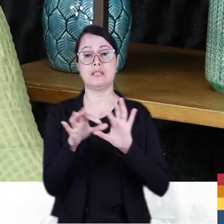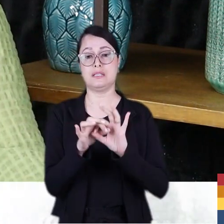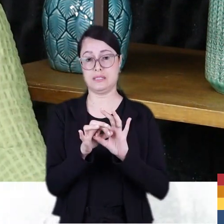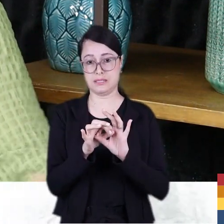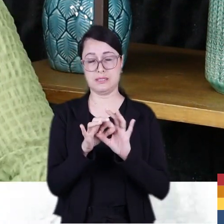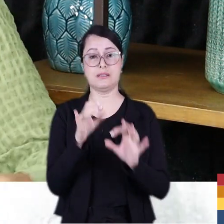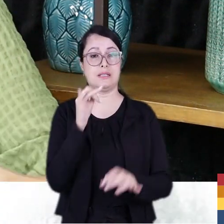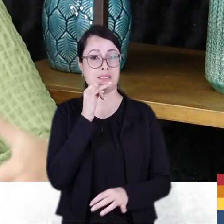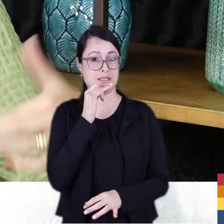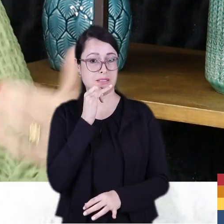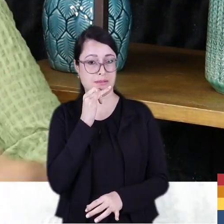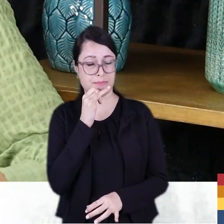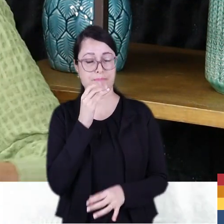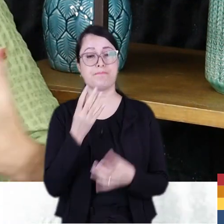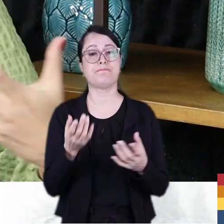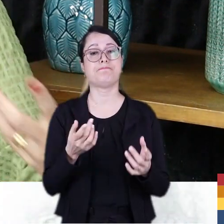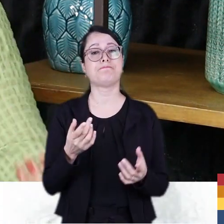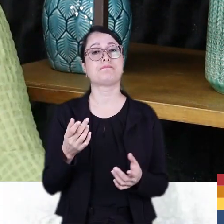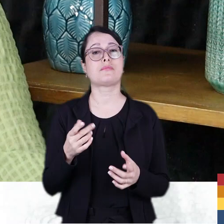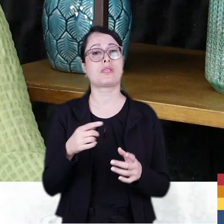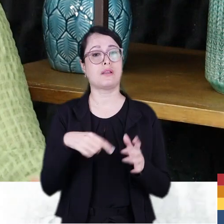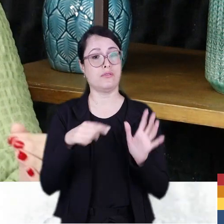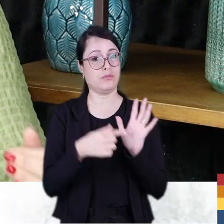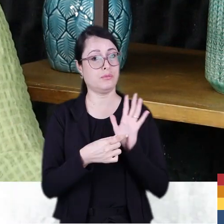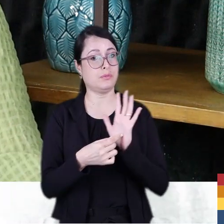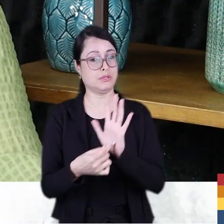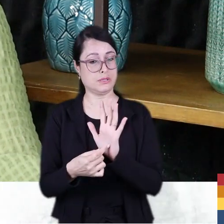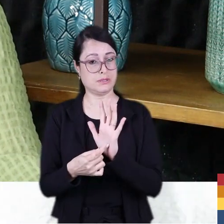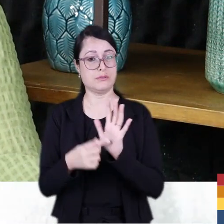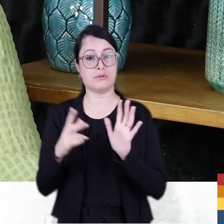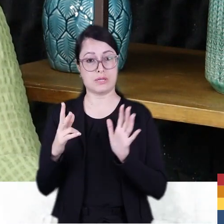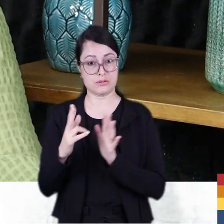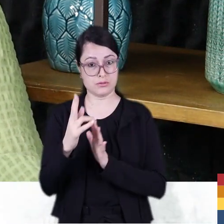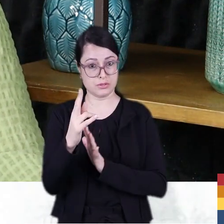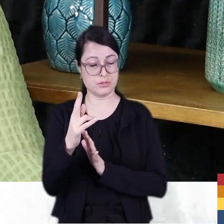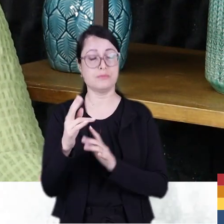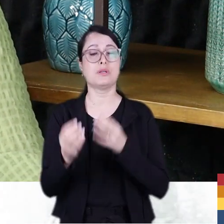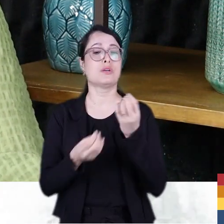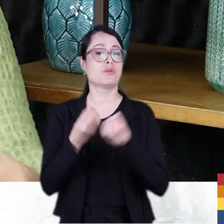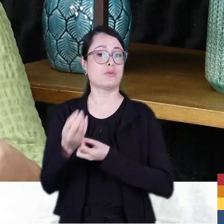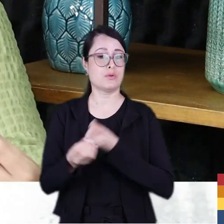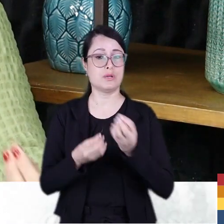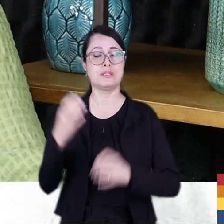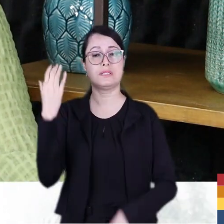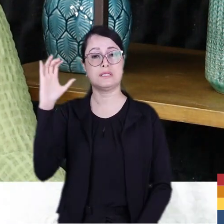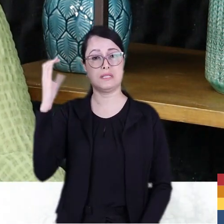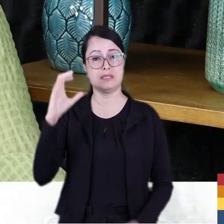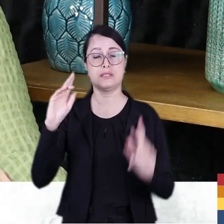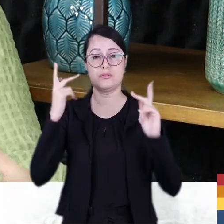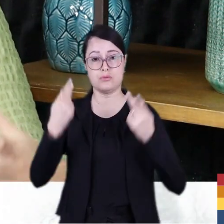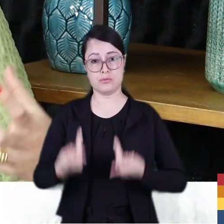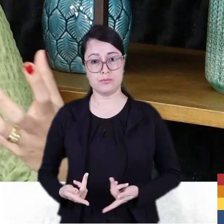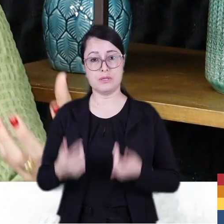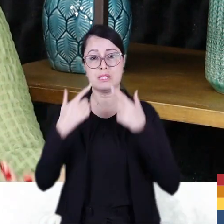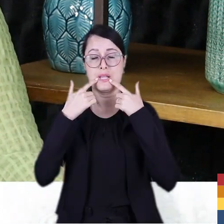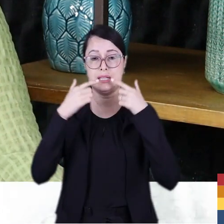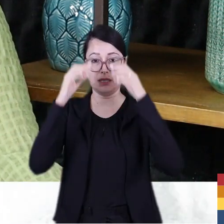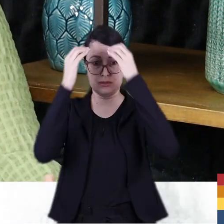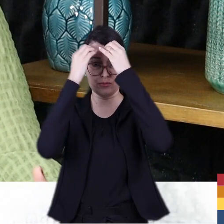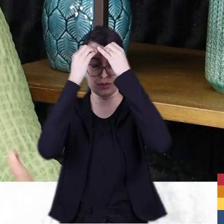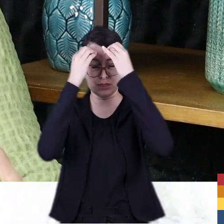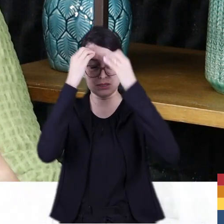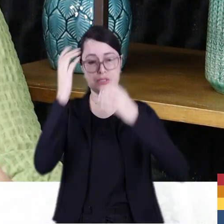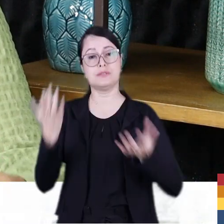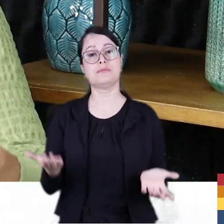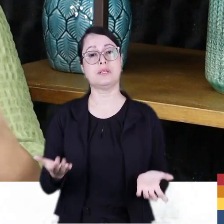intercomunicações existentes dentro de uma temática, e que o estudante também, ele consiga ver utilidade, né, a usabilidade